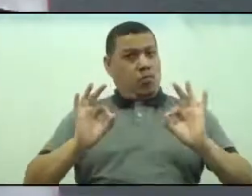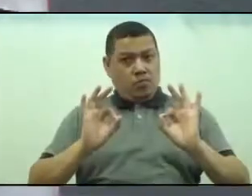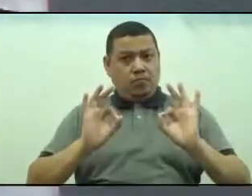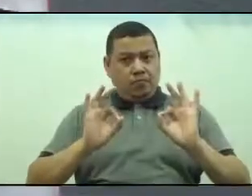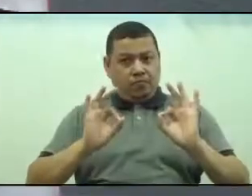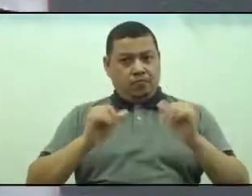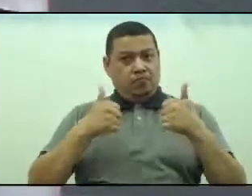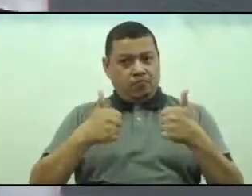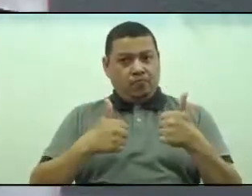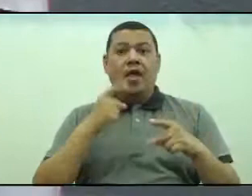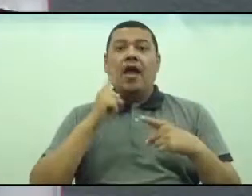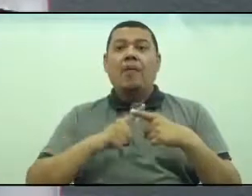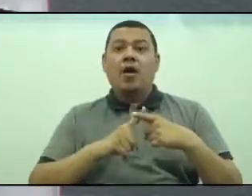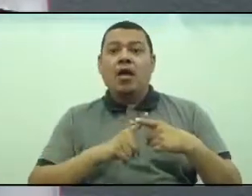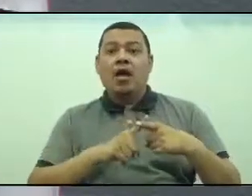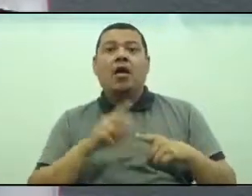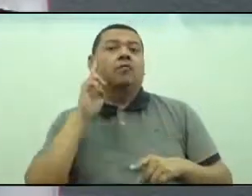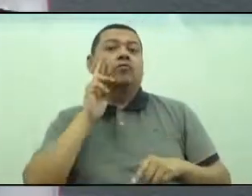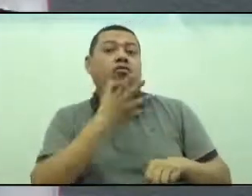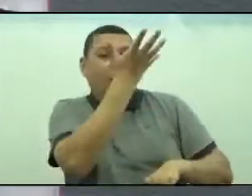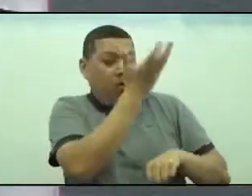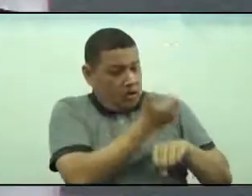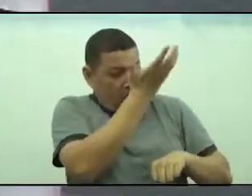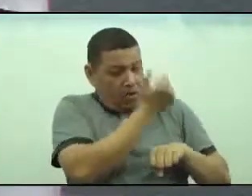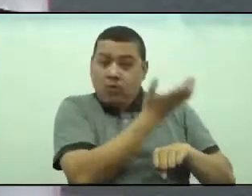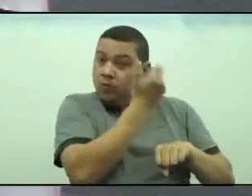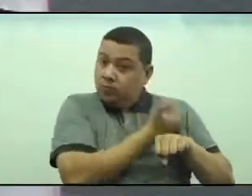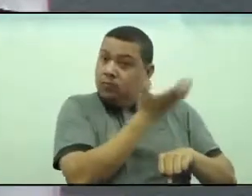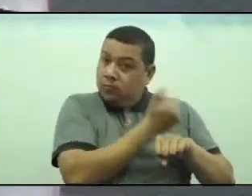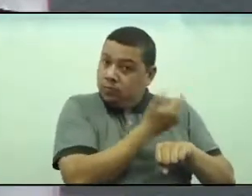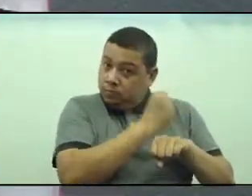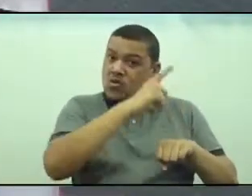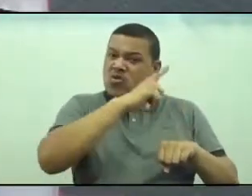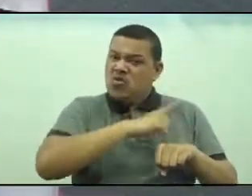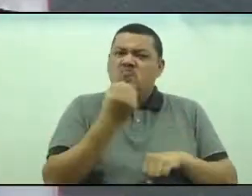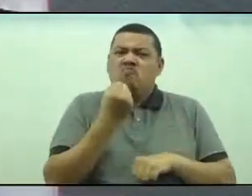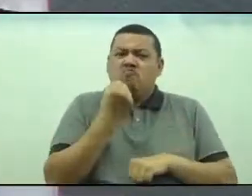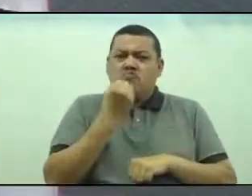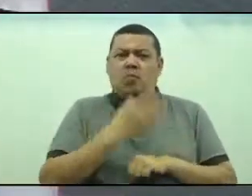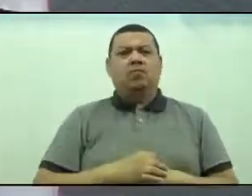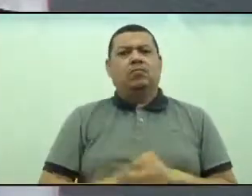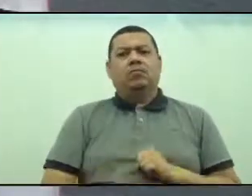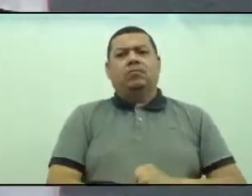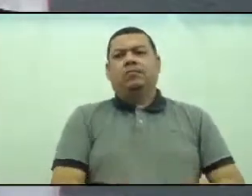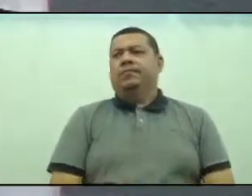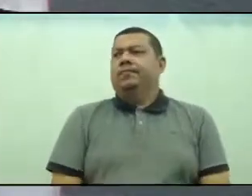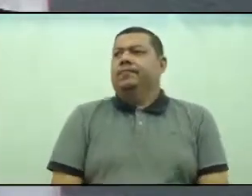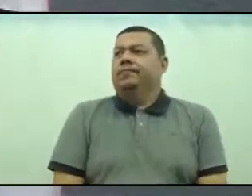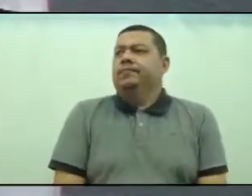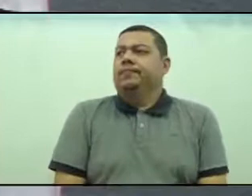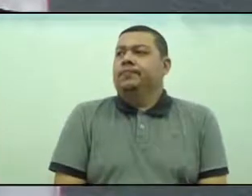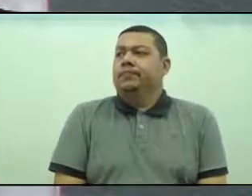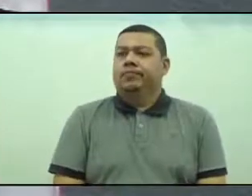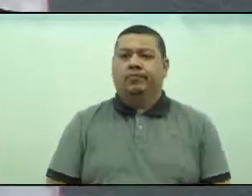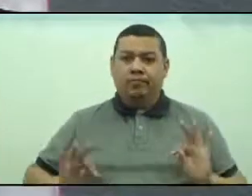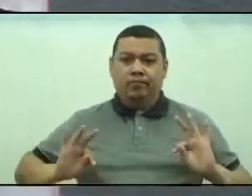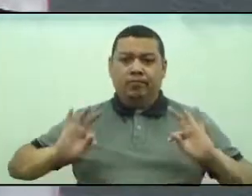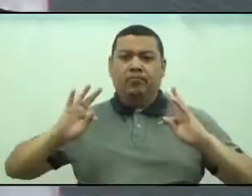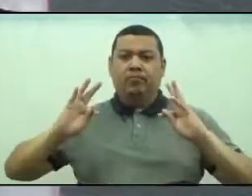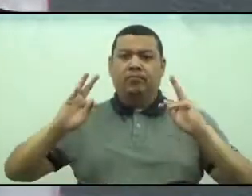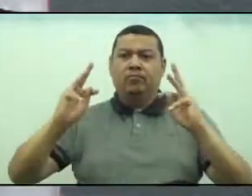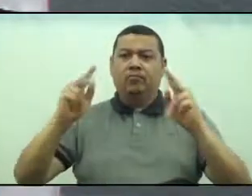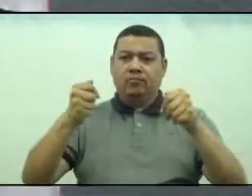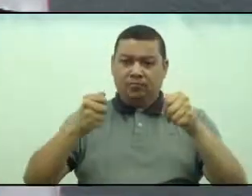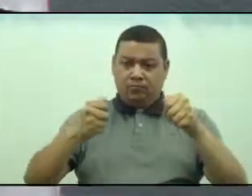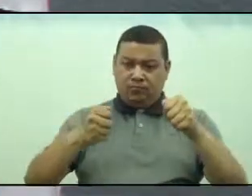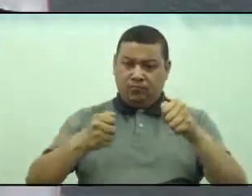se arrecada no estado de Rondônia é algo absurdamente grande. Tudo que se arrecada hoje